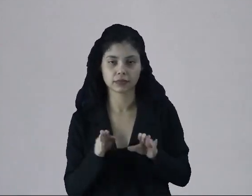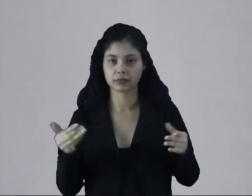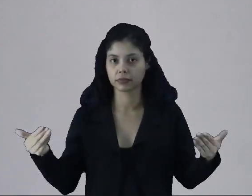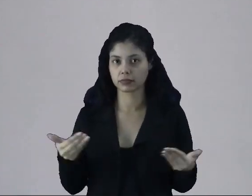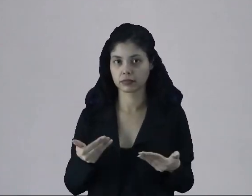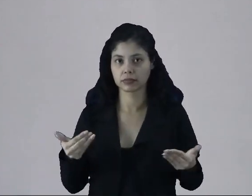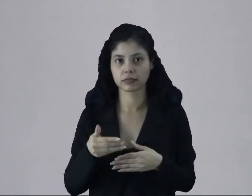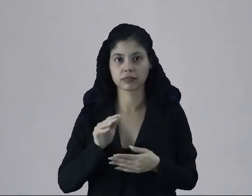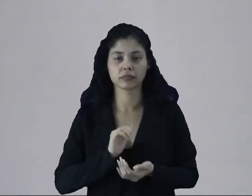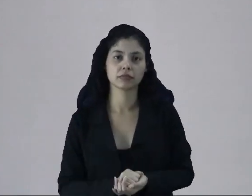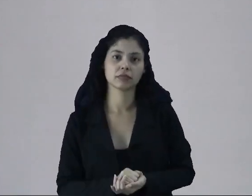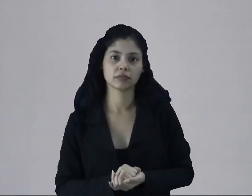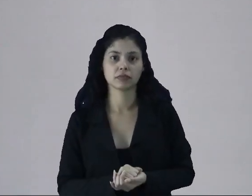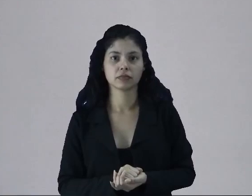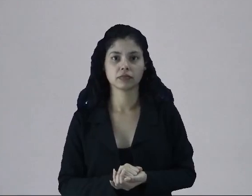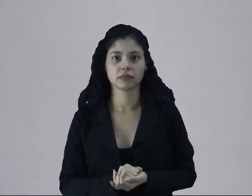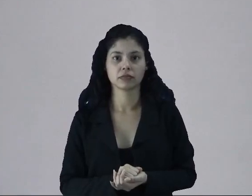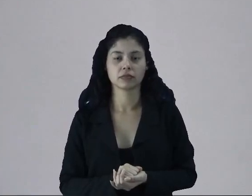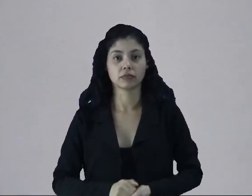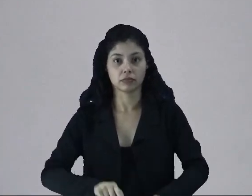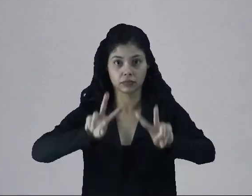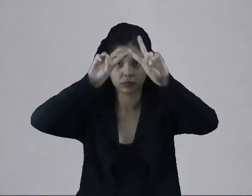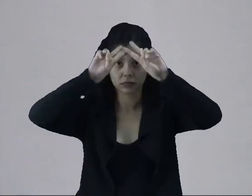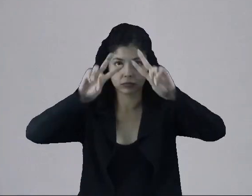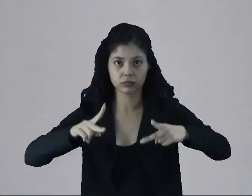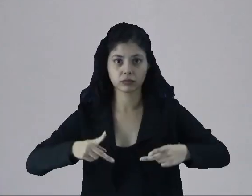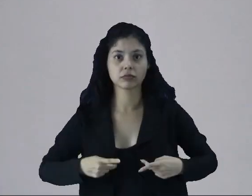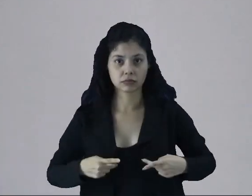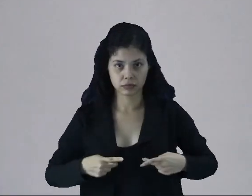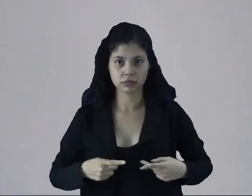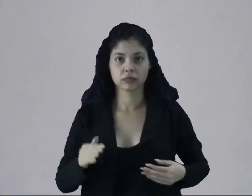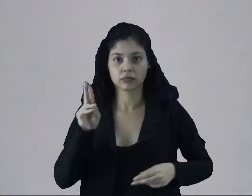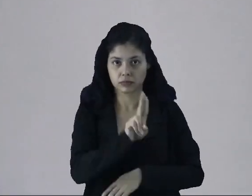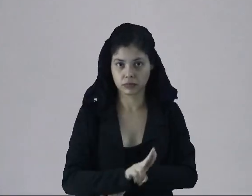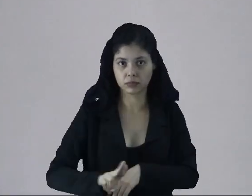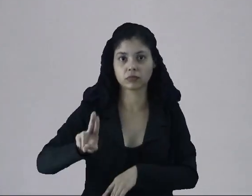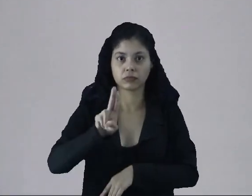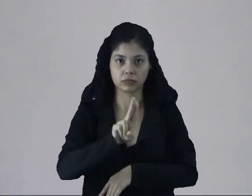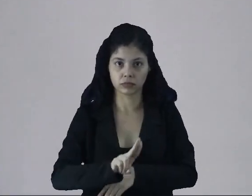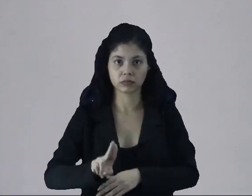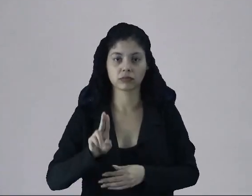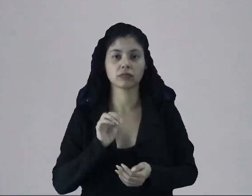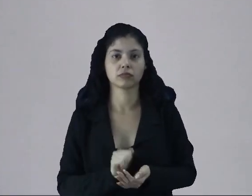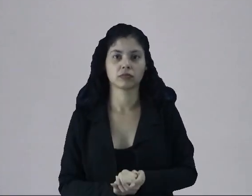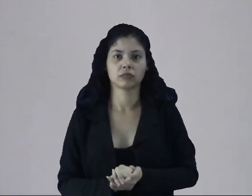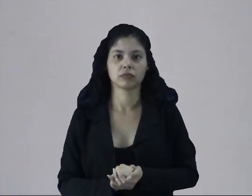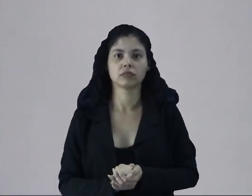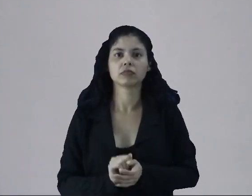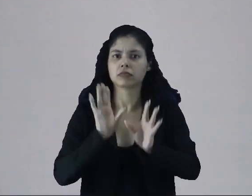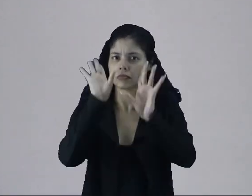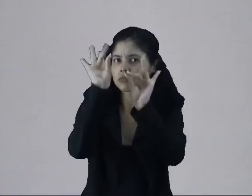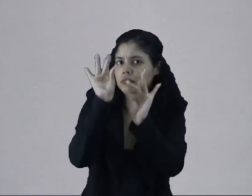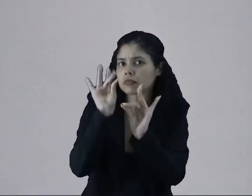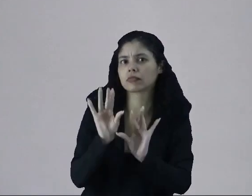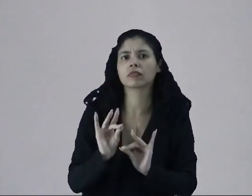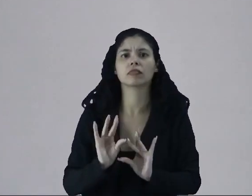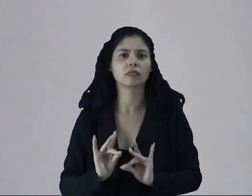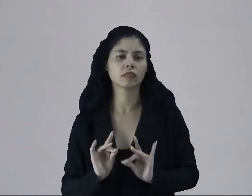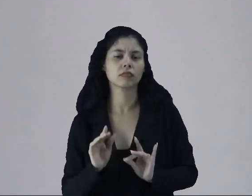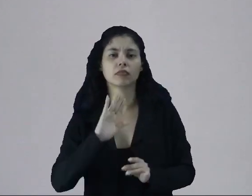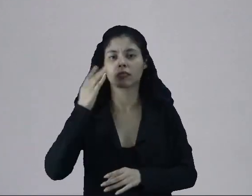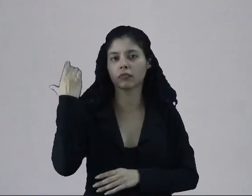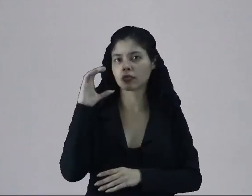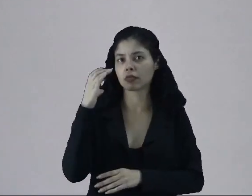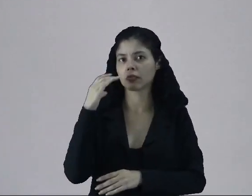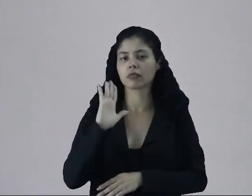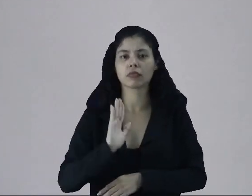se trata da fisiologia humana. Então a gente usa o esquema, né, as interações e tudo que a ciência já